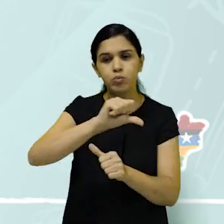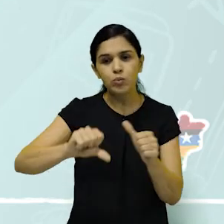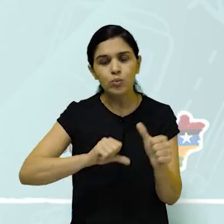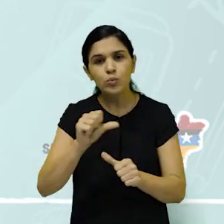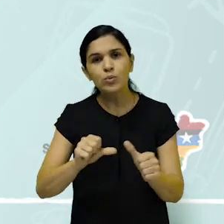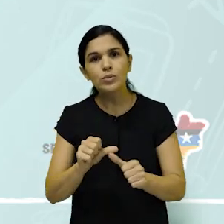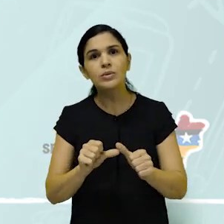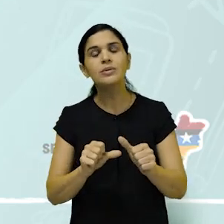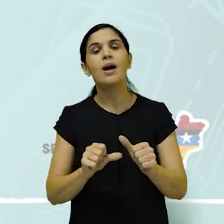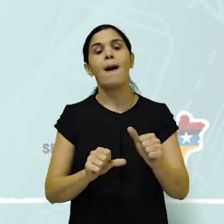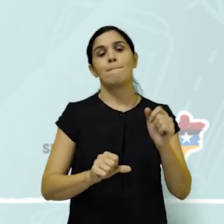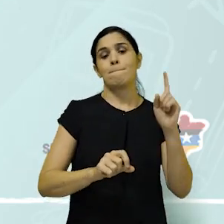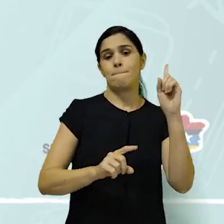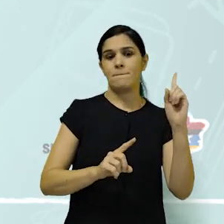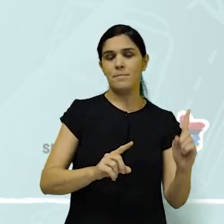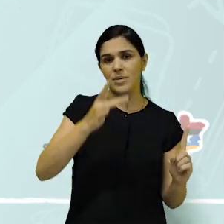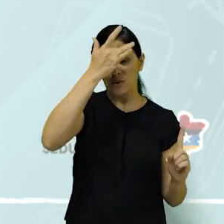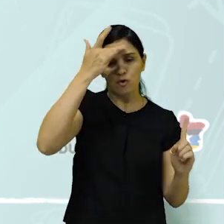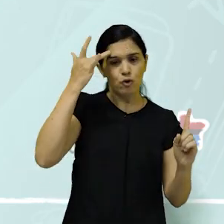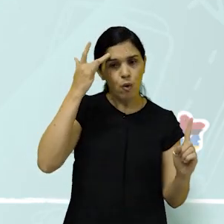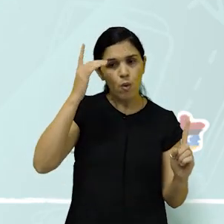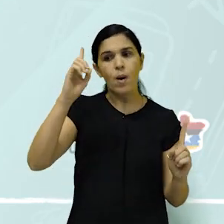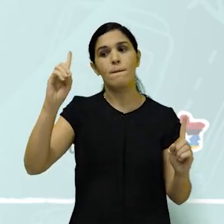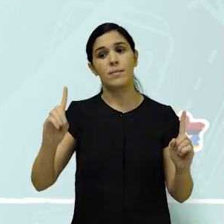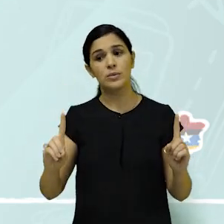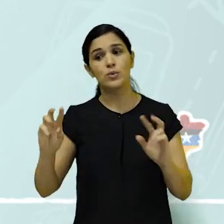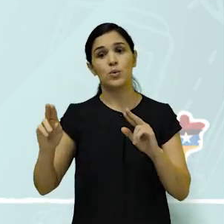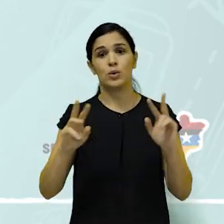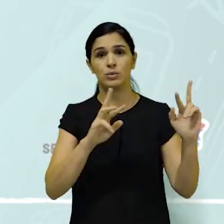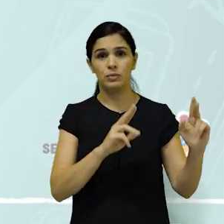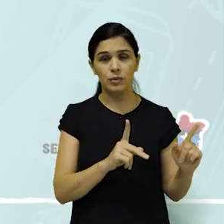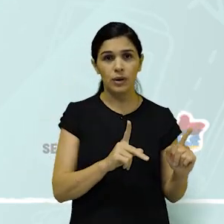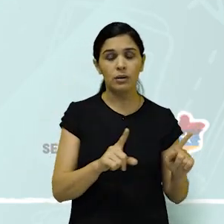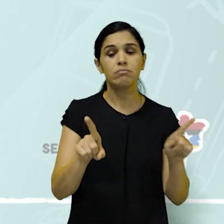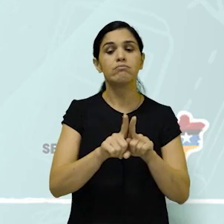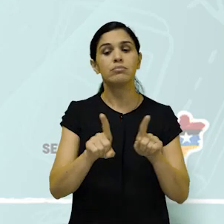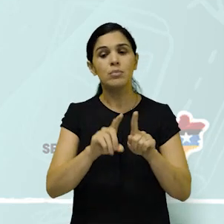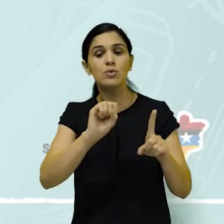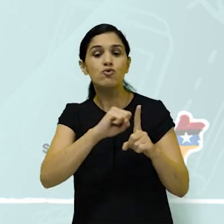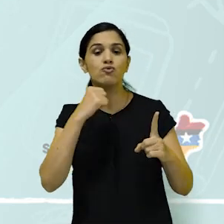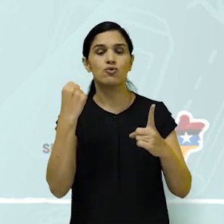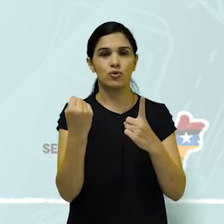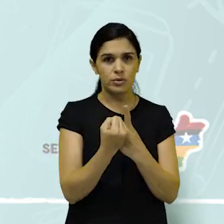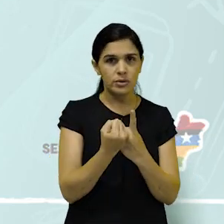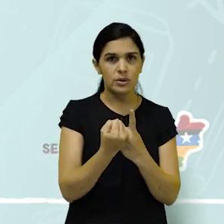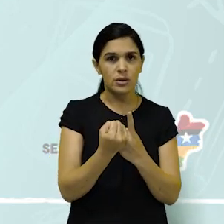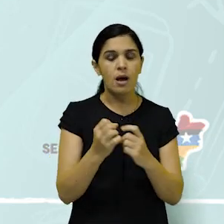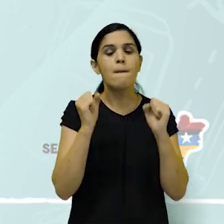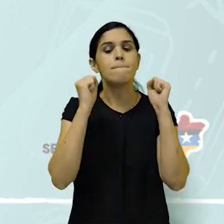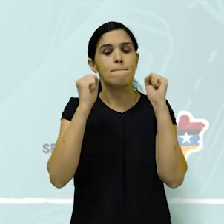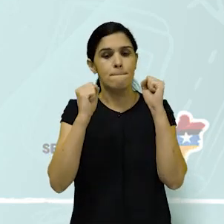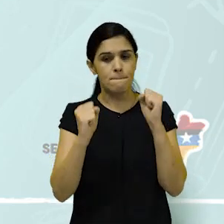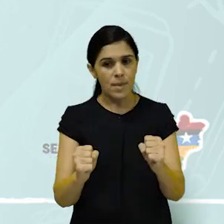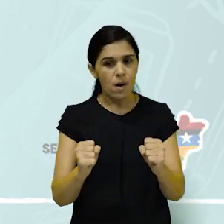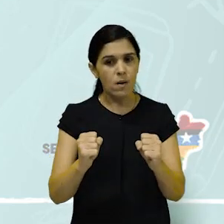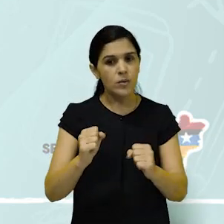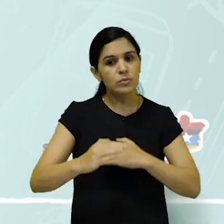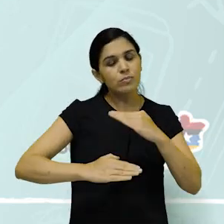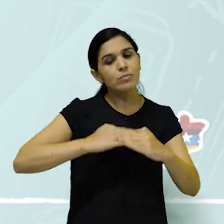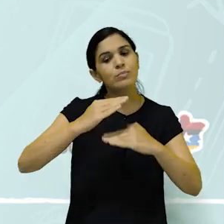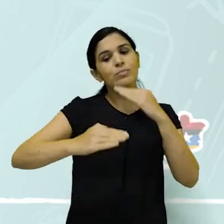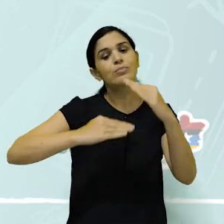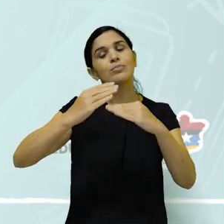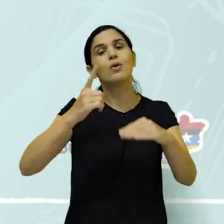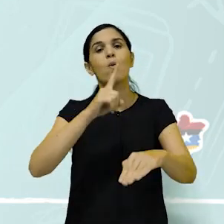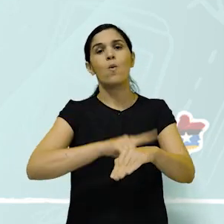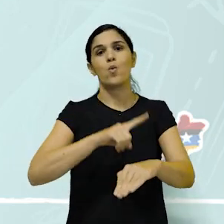de sociedade para sociedade e pode mudar com a passagem do tempo. O que é padrão de beleza em